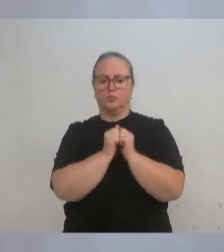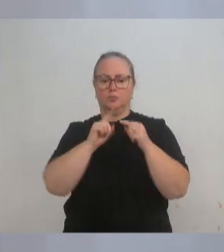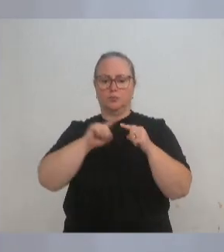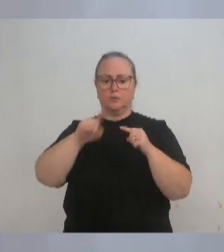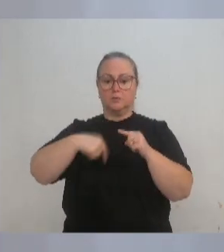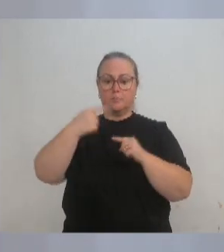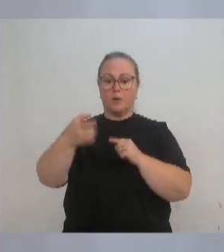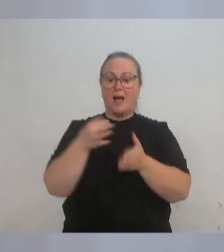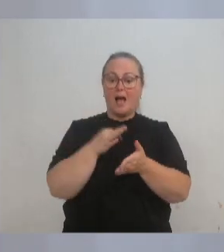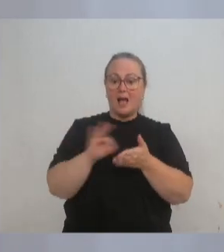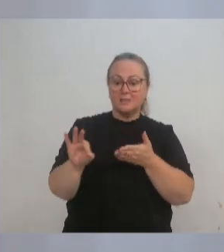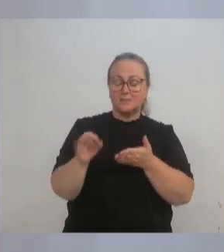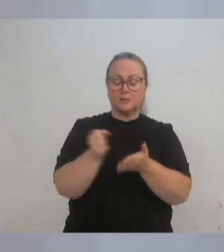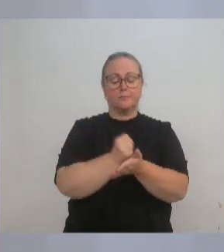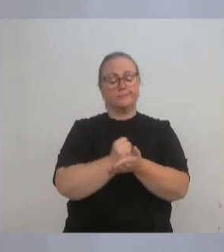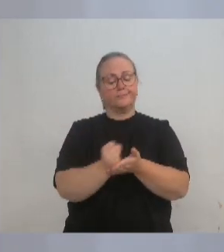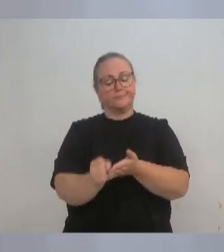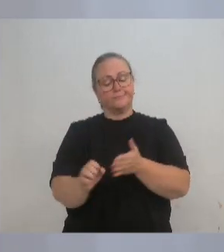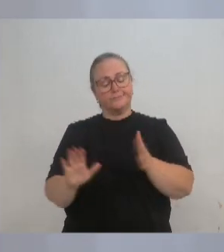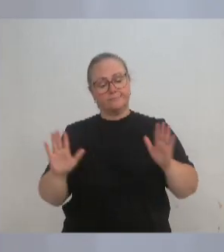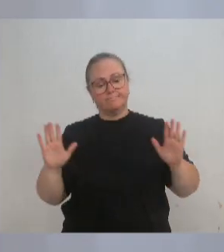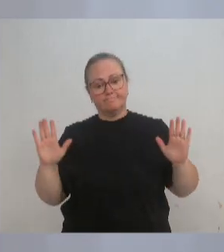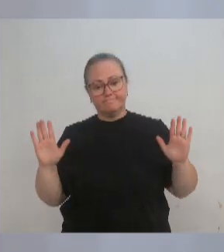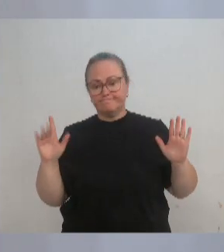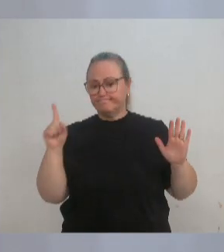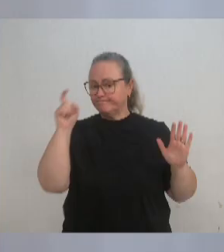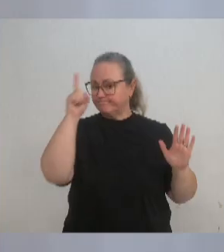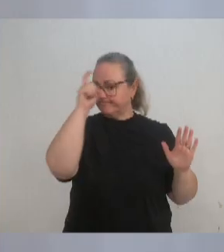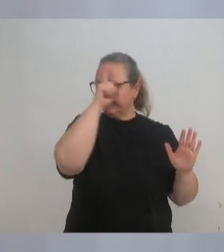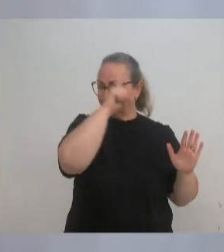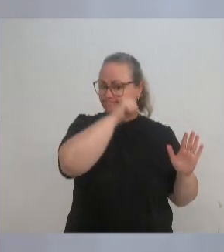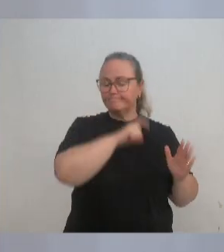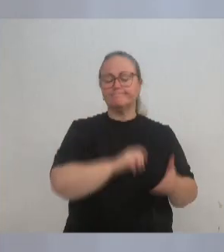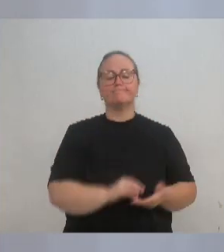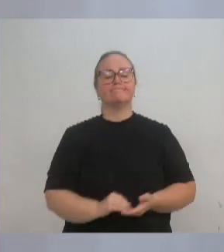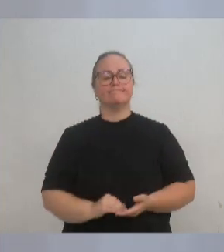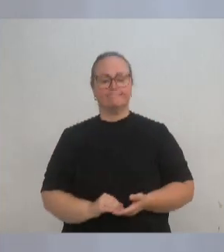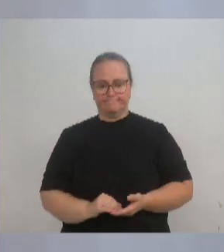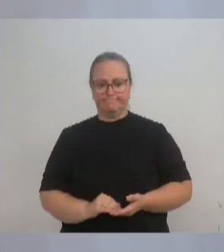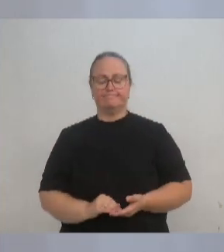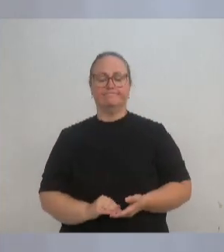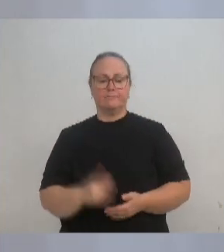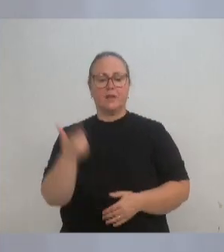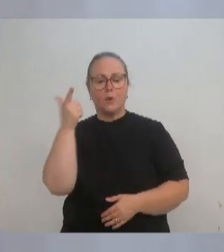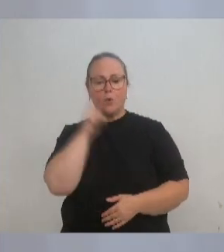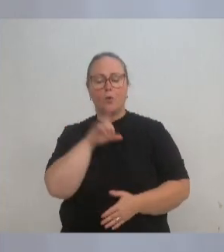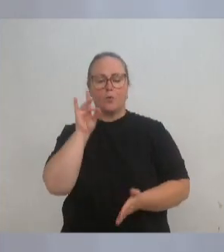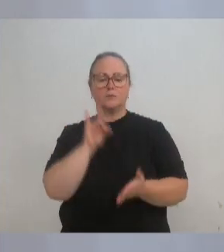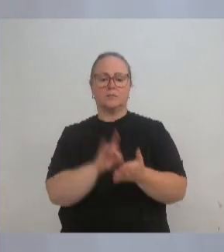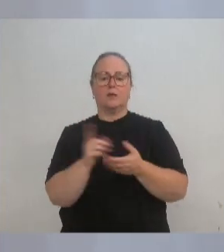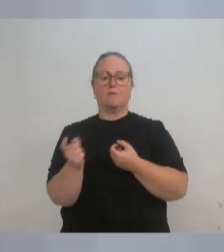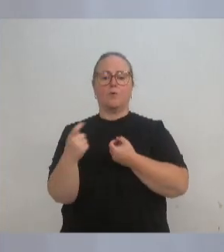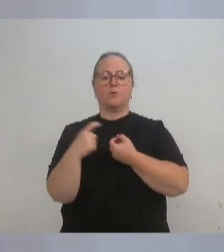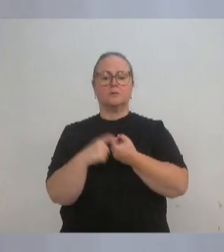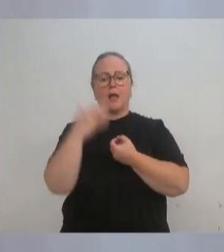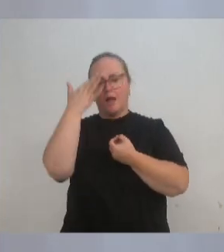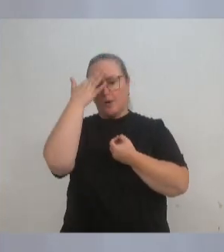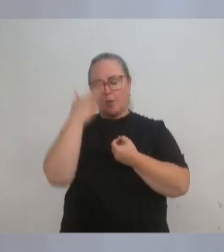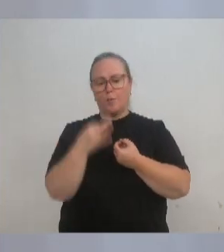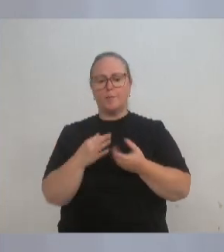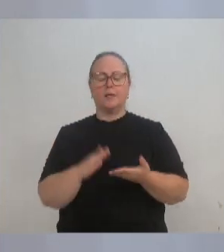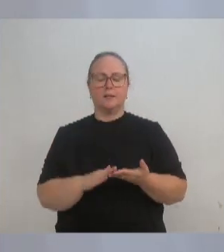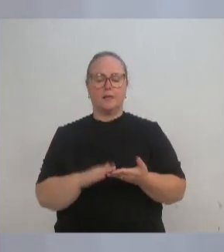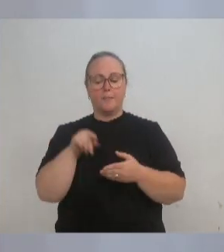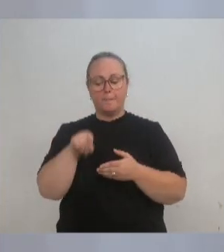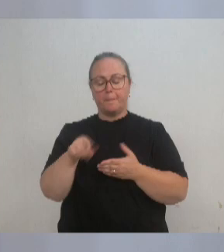a assinatura, depois que começam o pagamento, fica mais difícil para nós voltarmos atrás e retroceder num processo, haja visto que esse